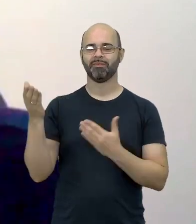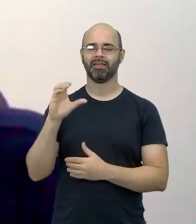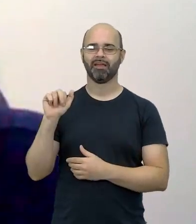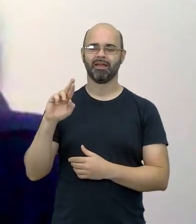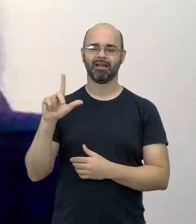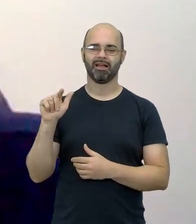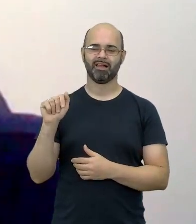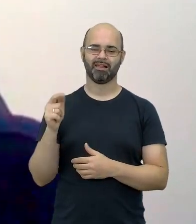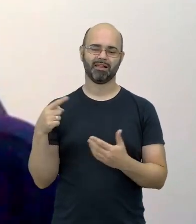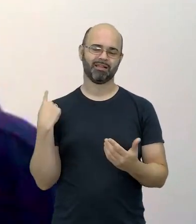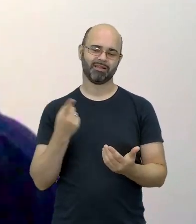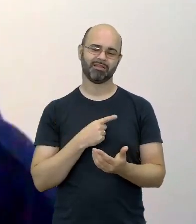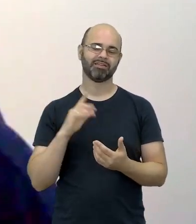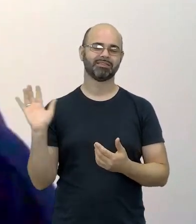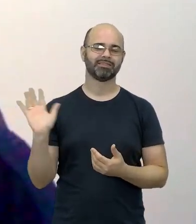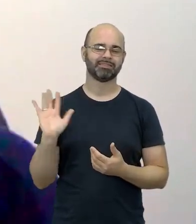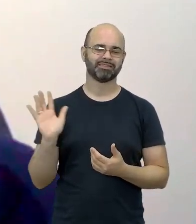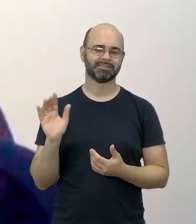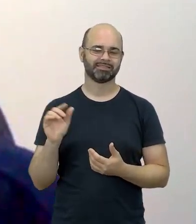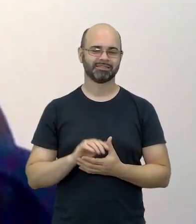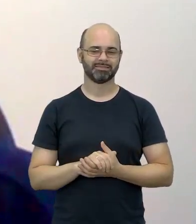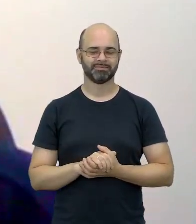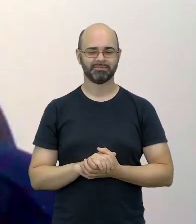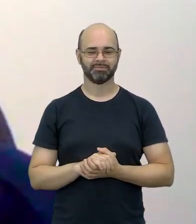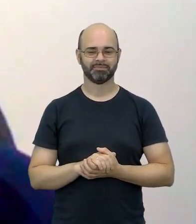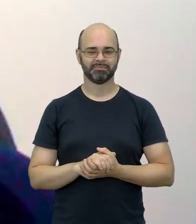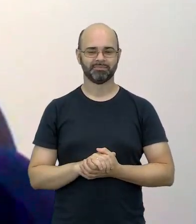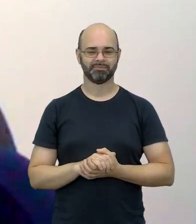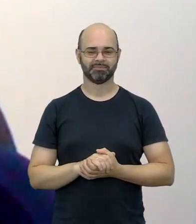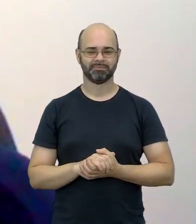Carla, para a gente se despedir de vocês agora.